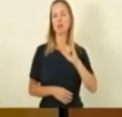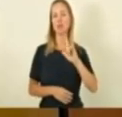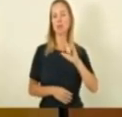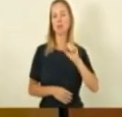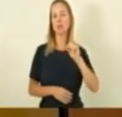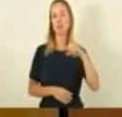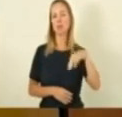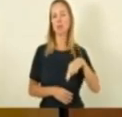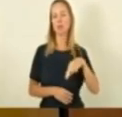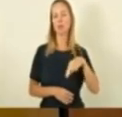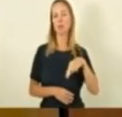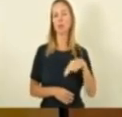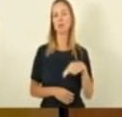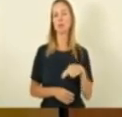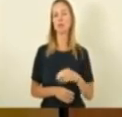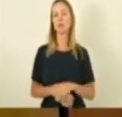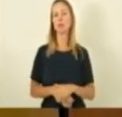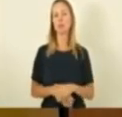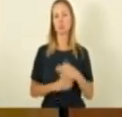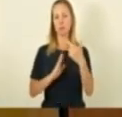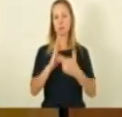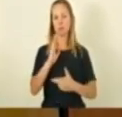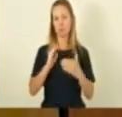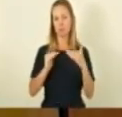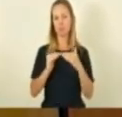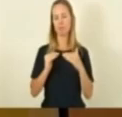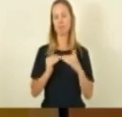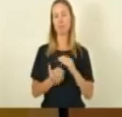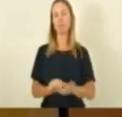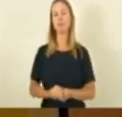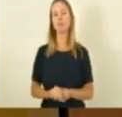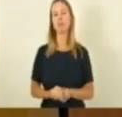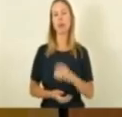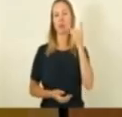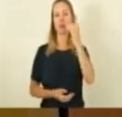Espíndola? Com o relator,